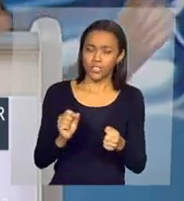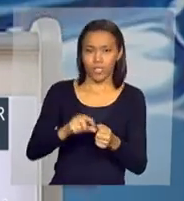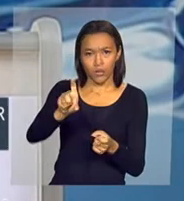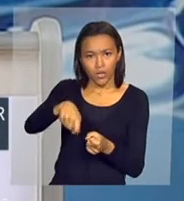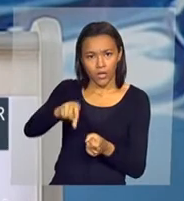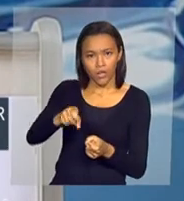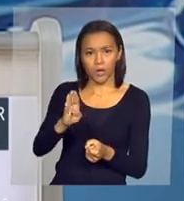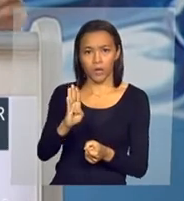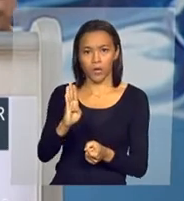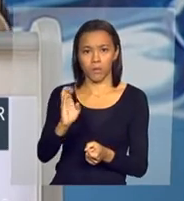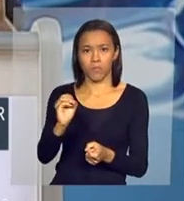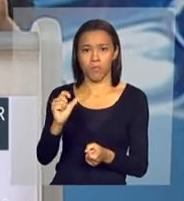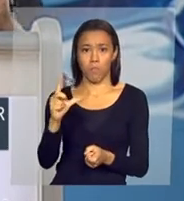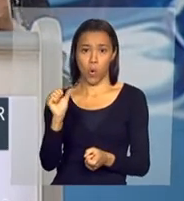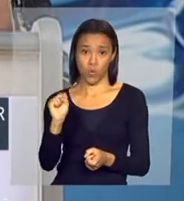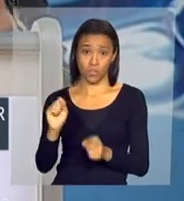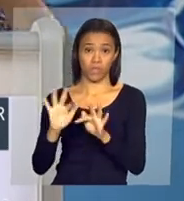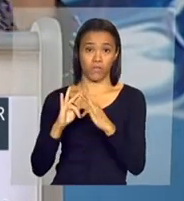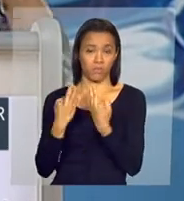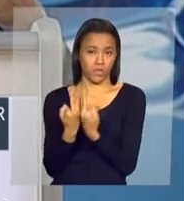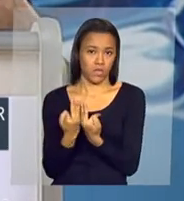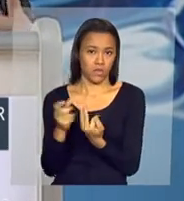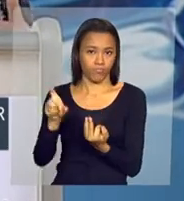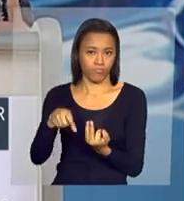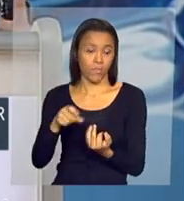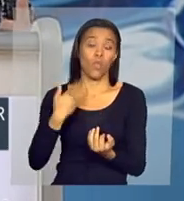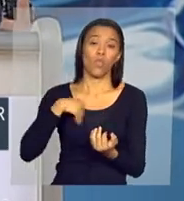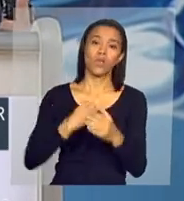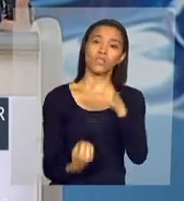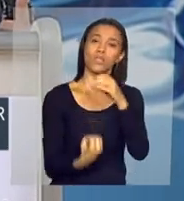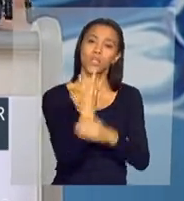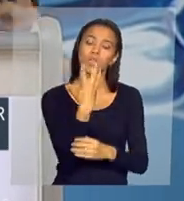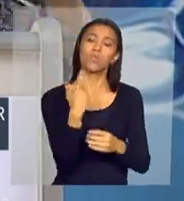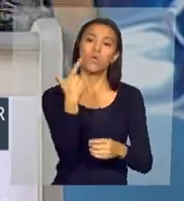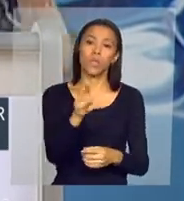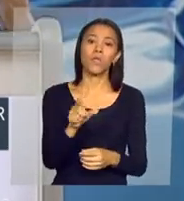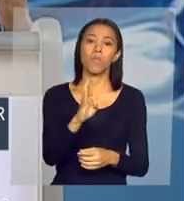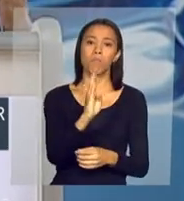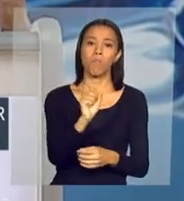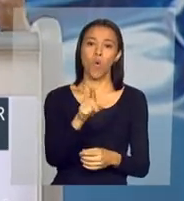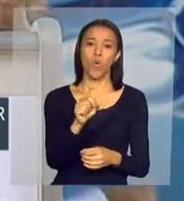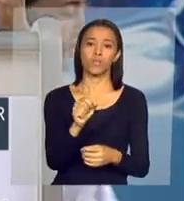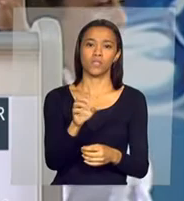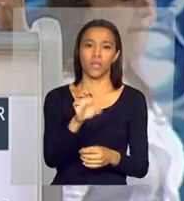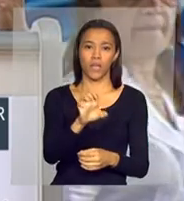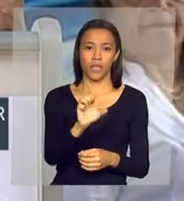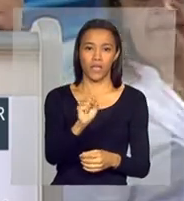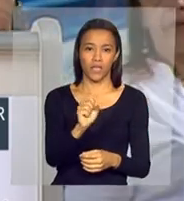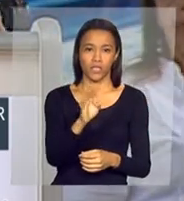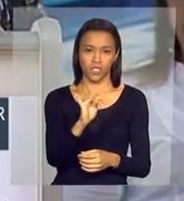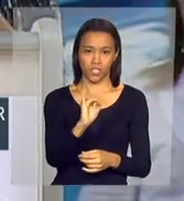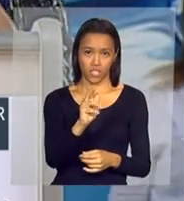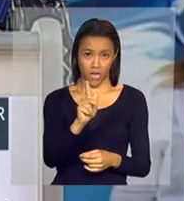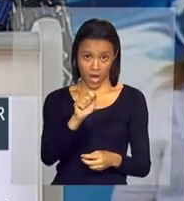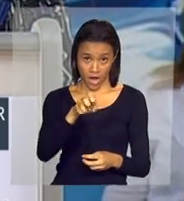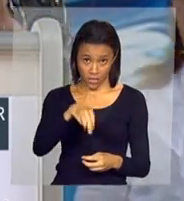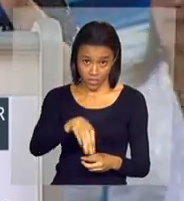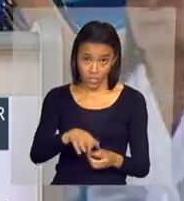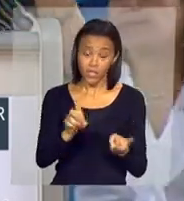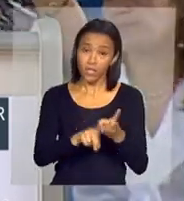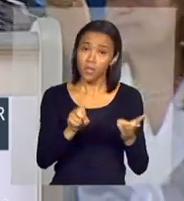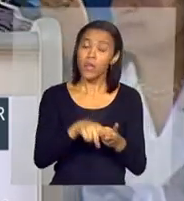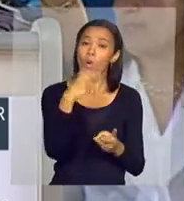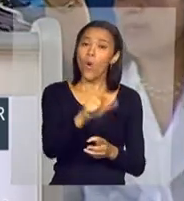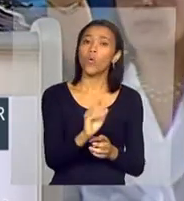Família, nós criamos o Bolsa Estiagem e o Garantia Safra. Com o programa